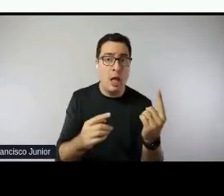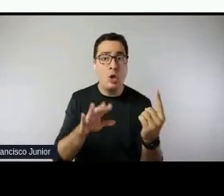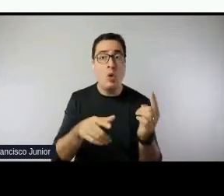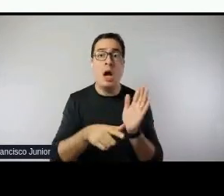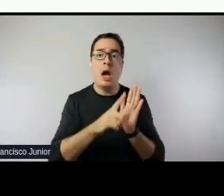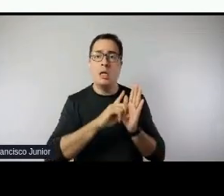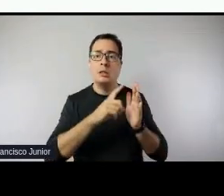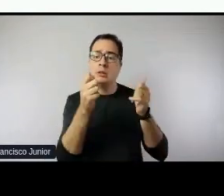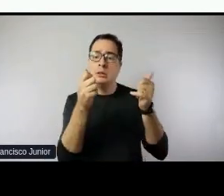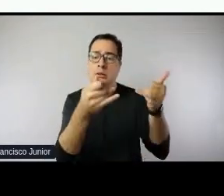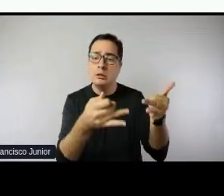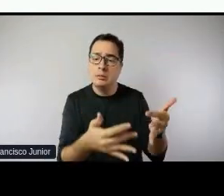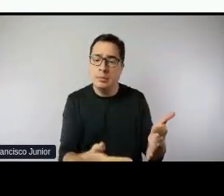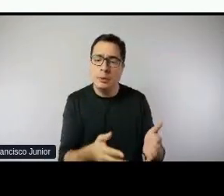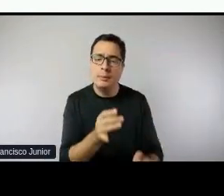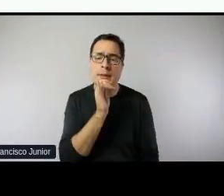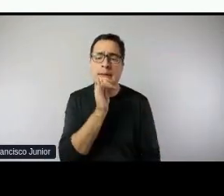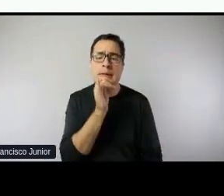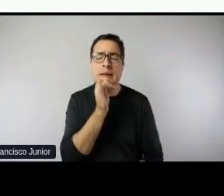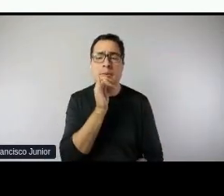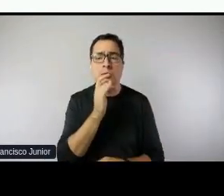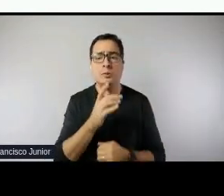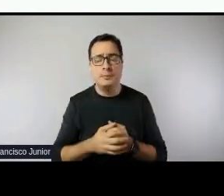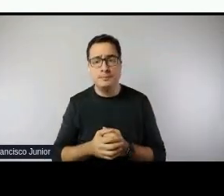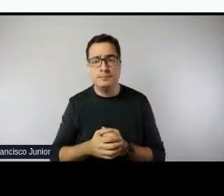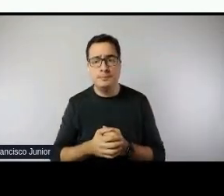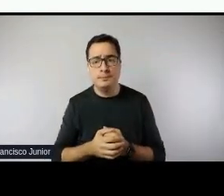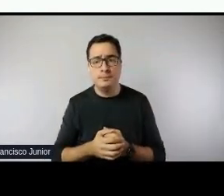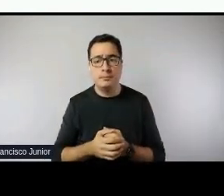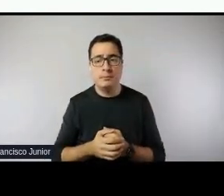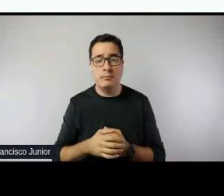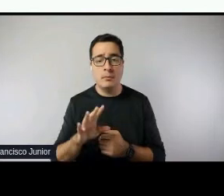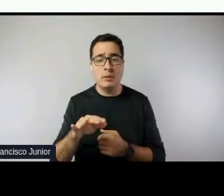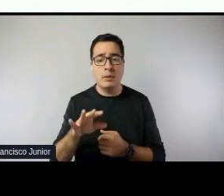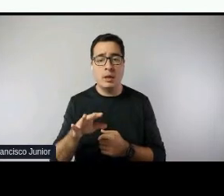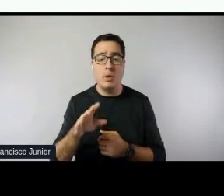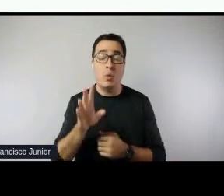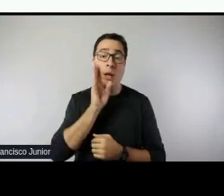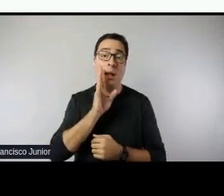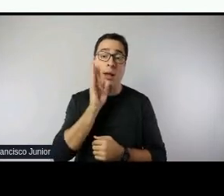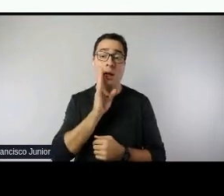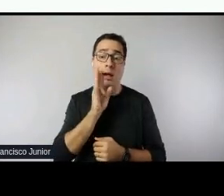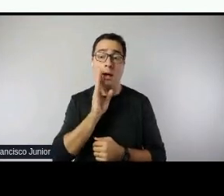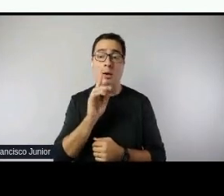antes. Vou dar um exemplo. É até legal que,